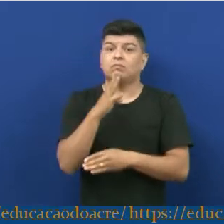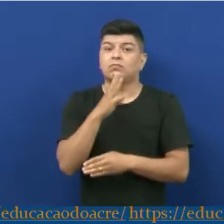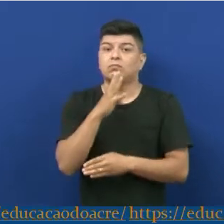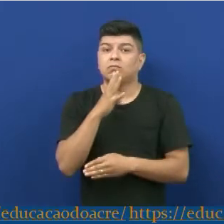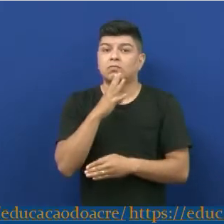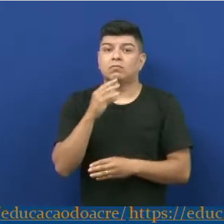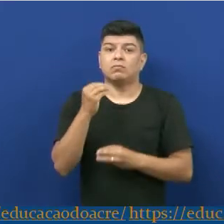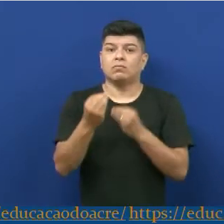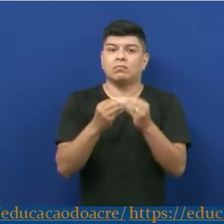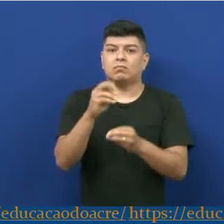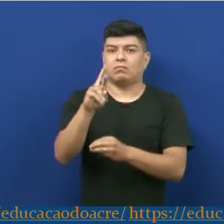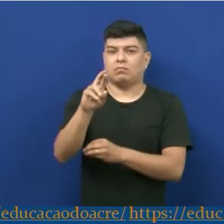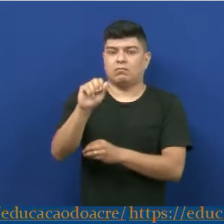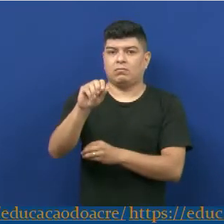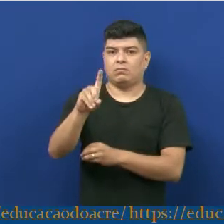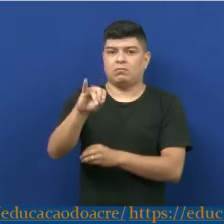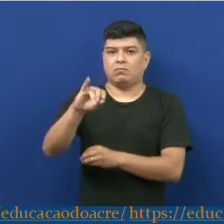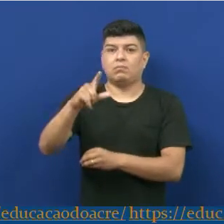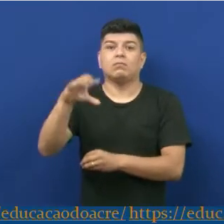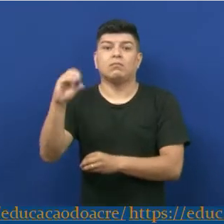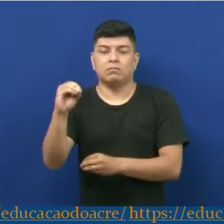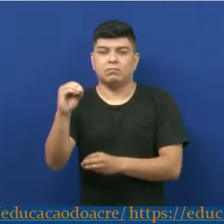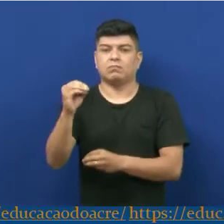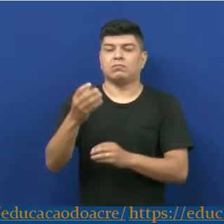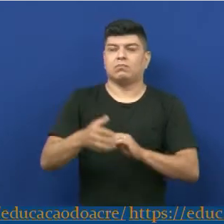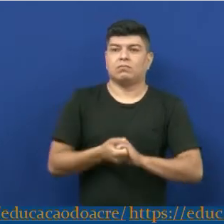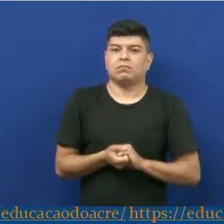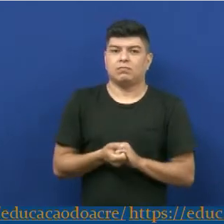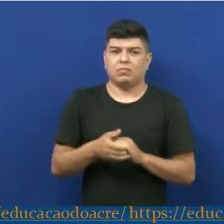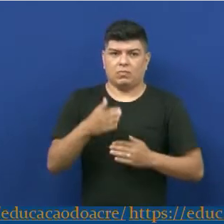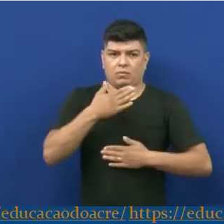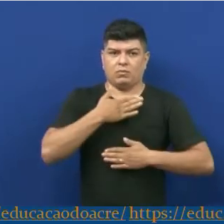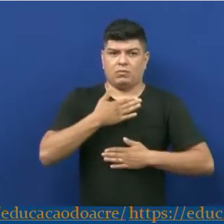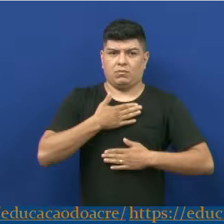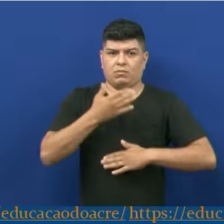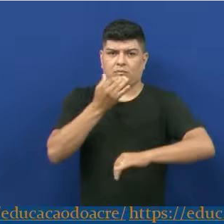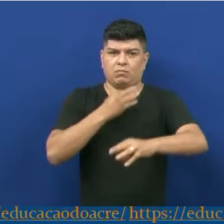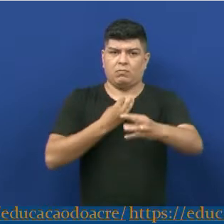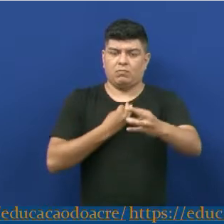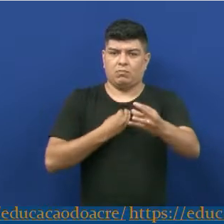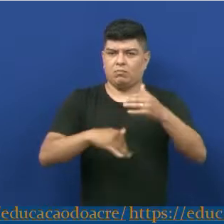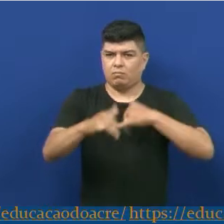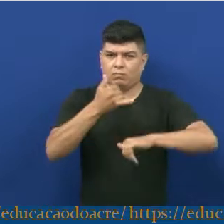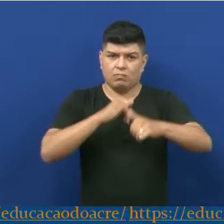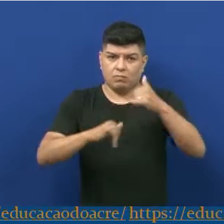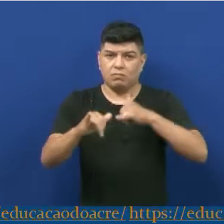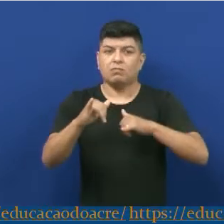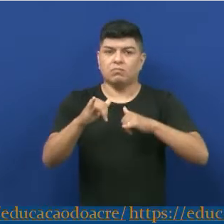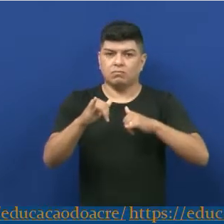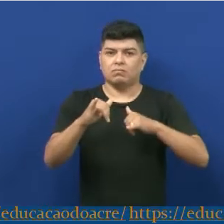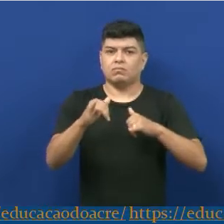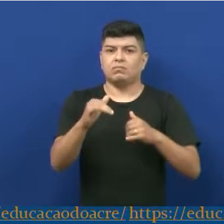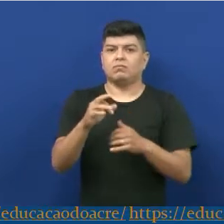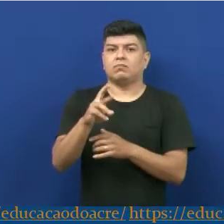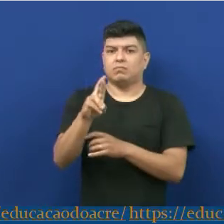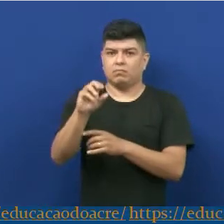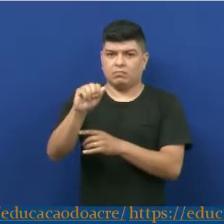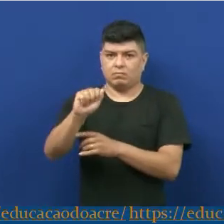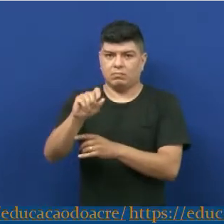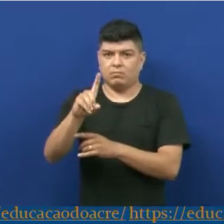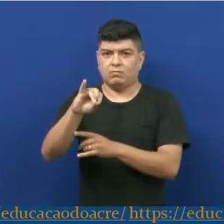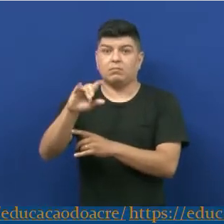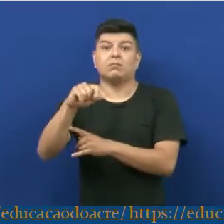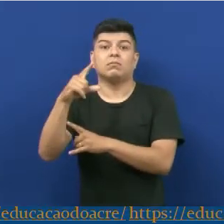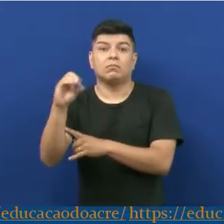como radiação térmica. E aí, quando um corpo ele emite essa energia na forma de radiação, essa radiação